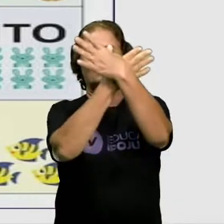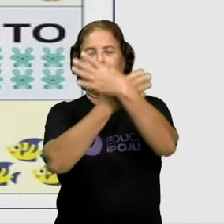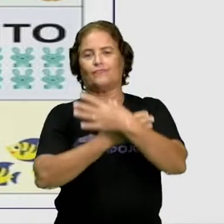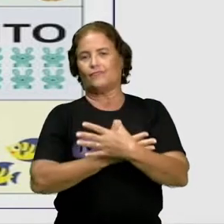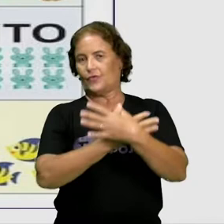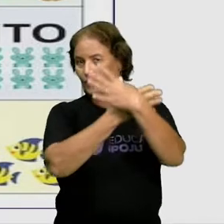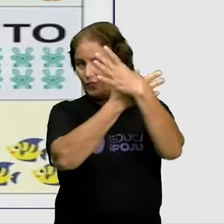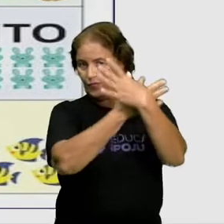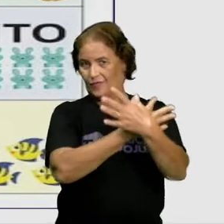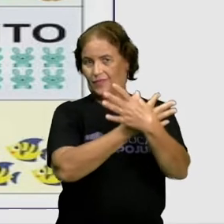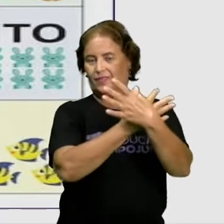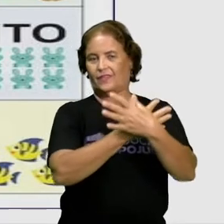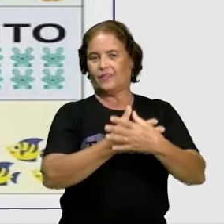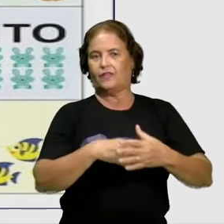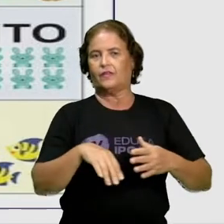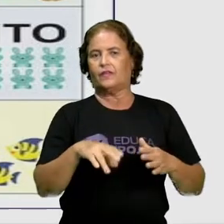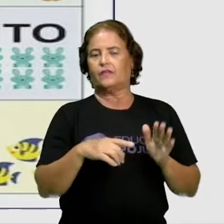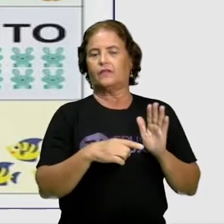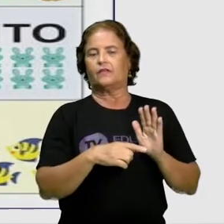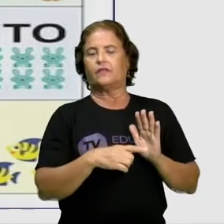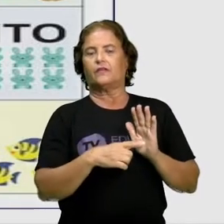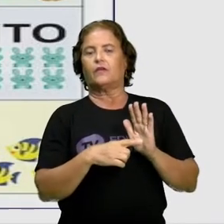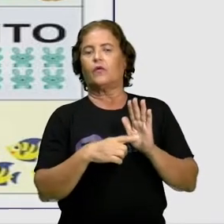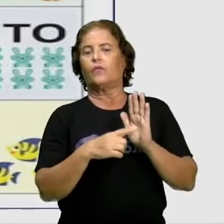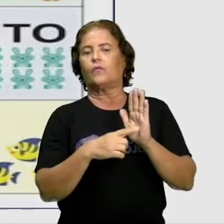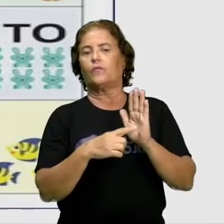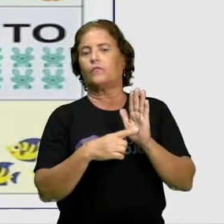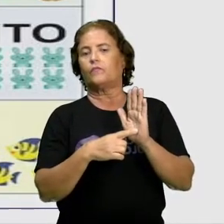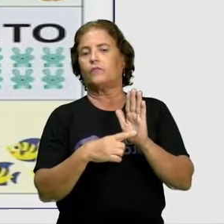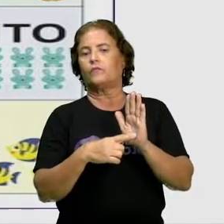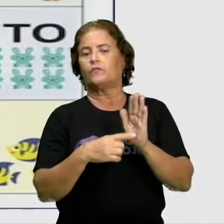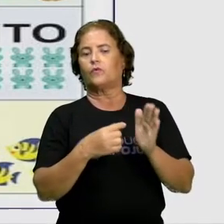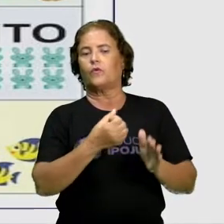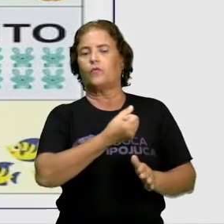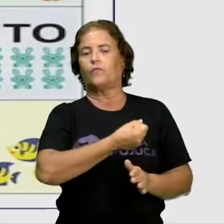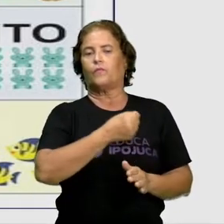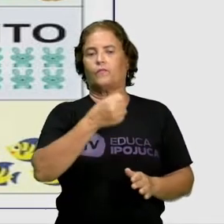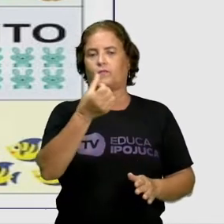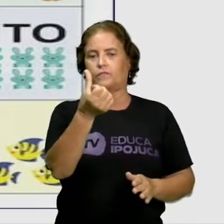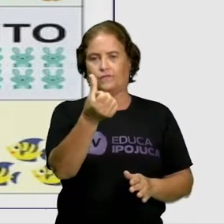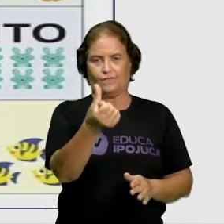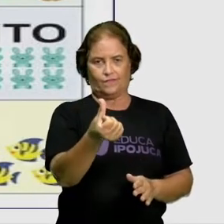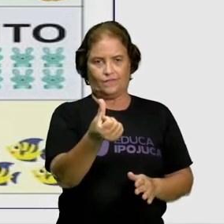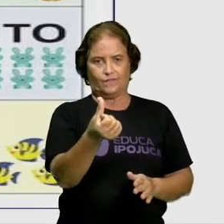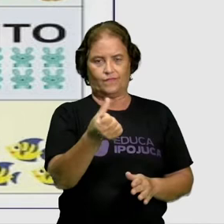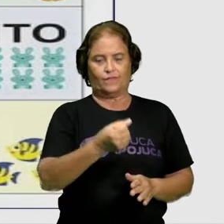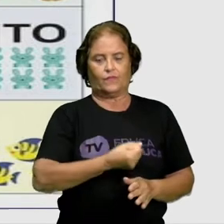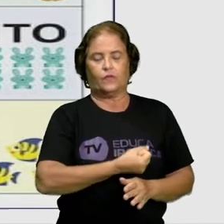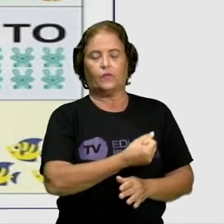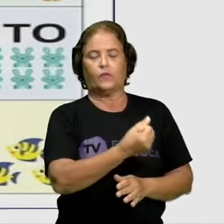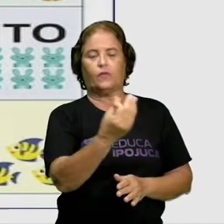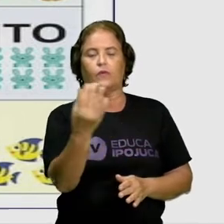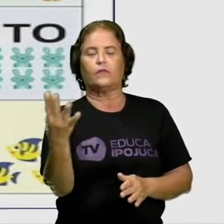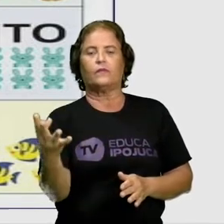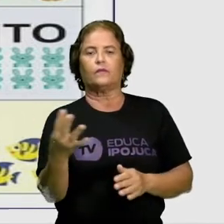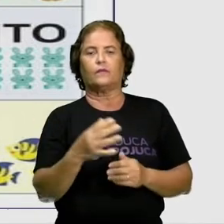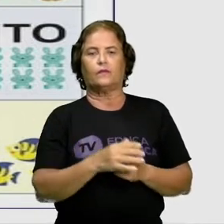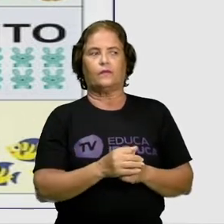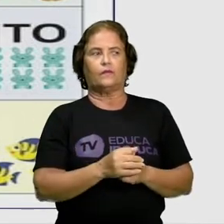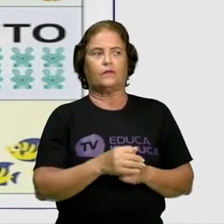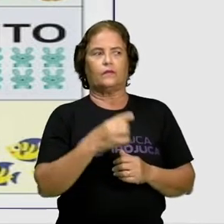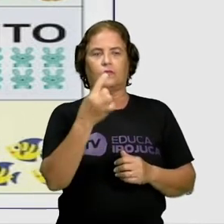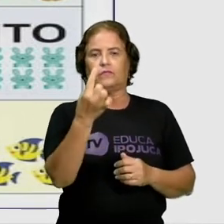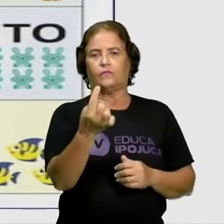representado pelo numeral seis. Isso mesmo, indicando quantidade. Temos aqui